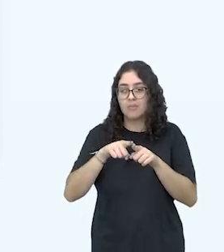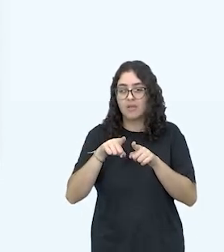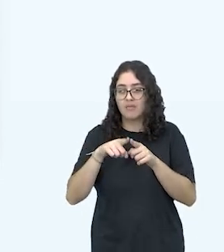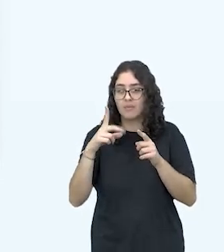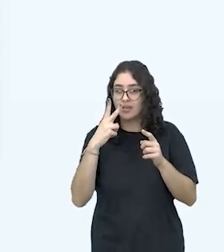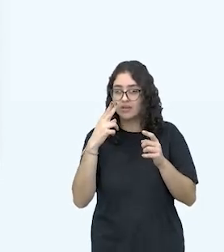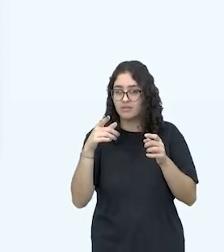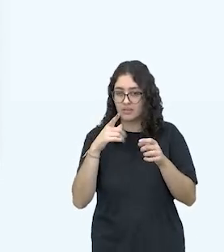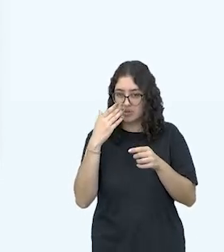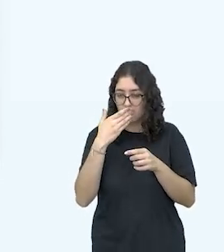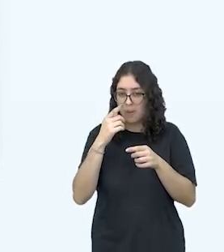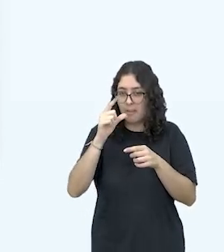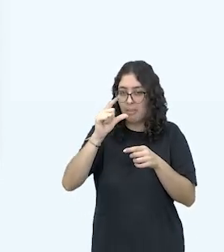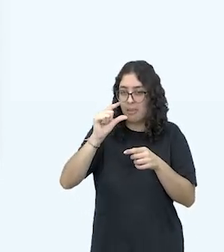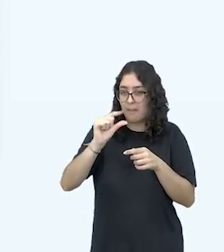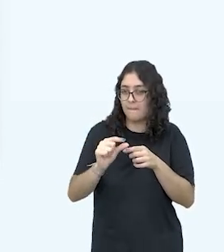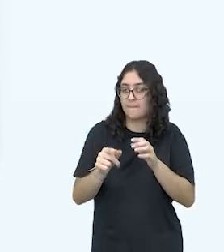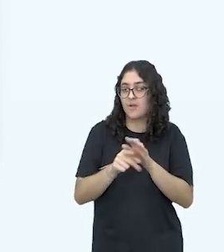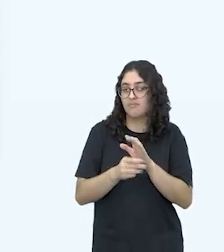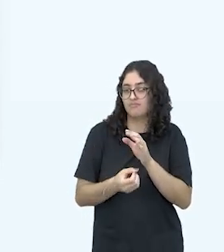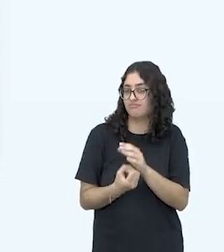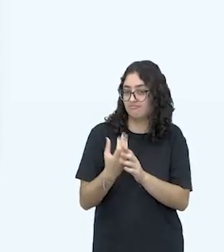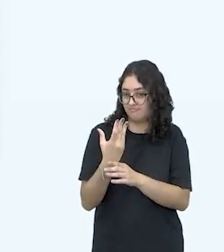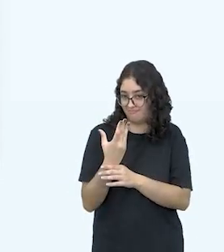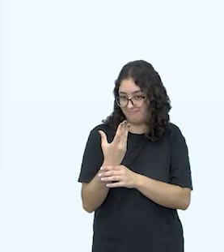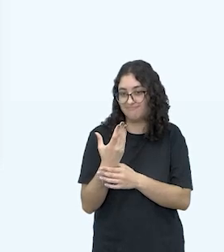e a quantidade do açúcar e do álcool produzidos.